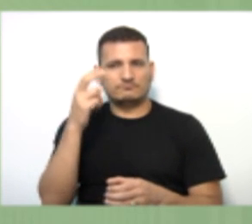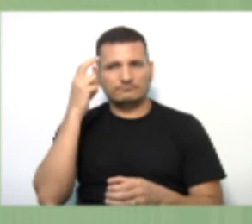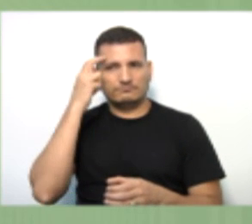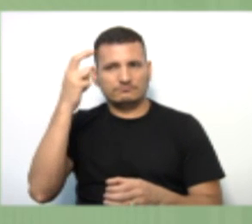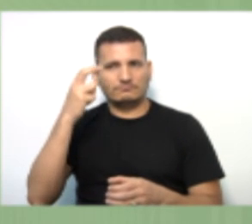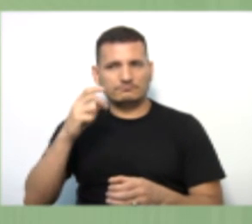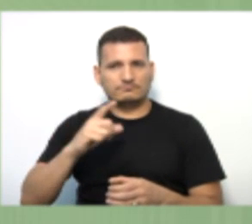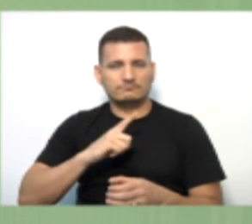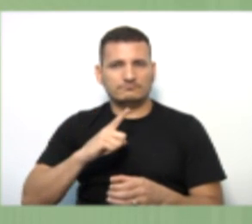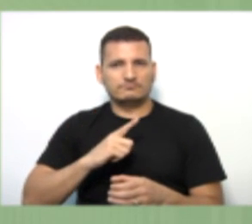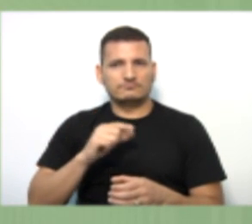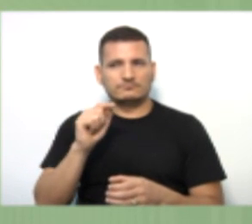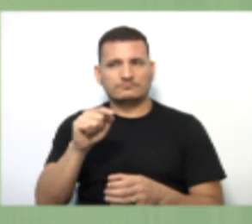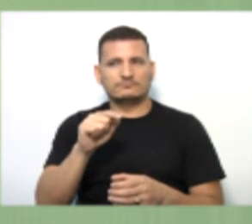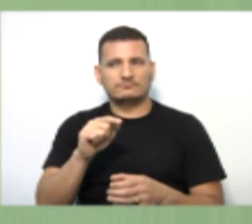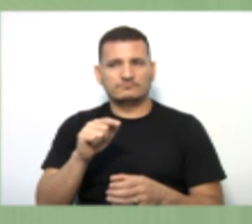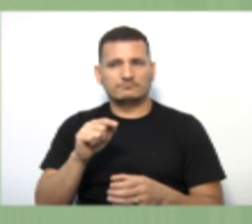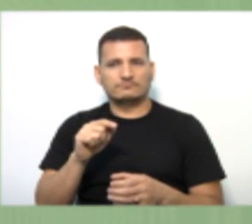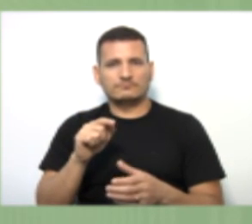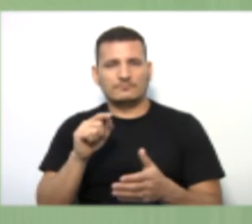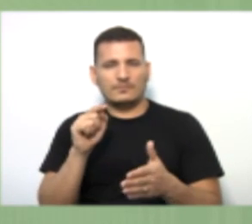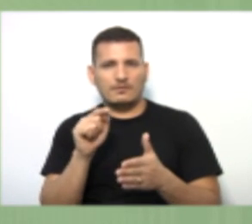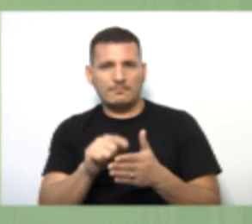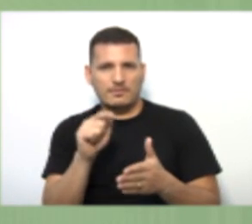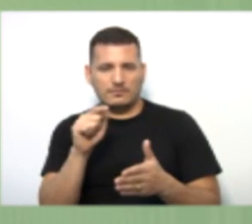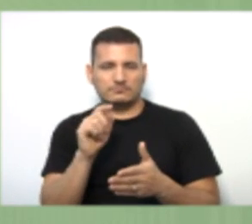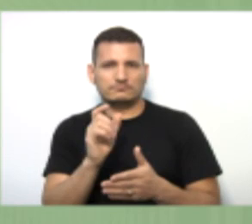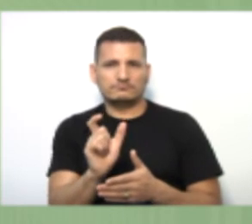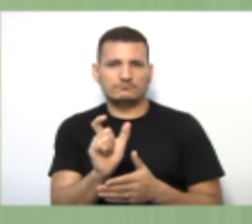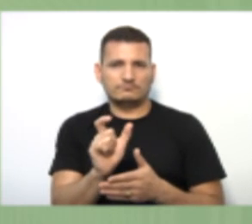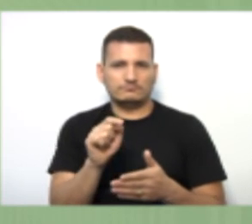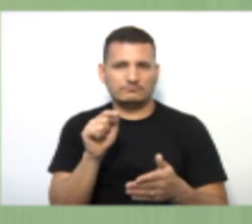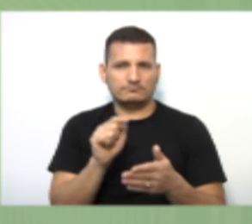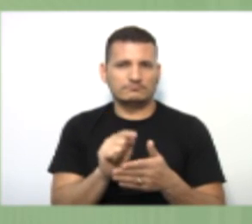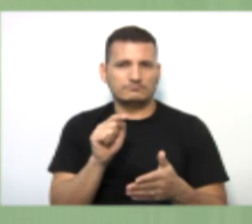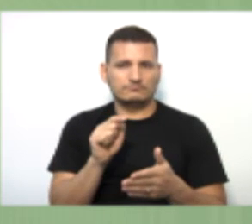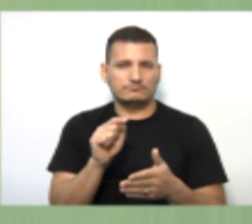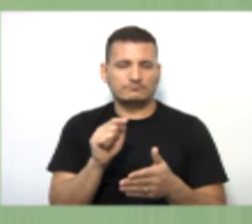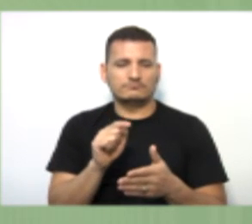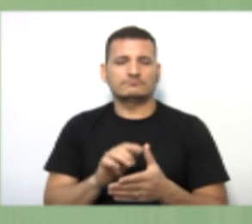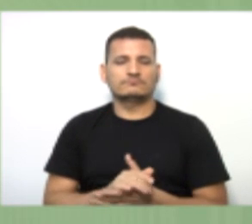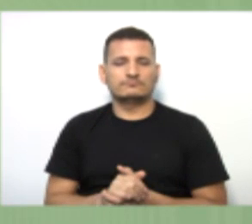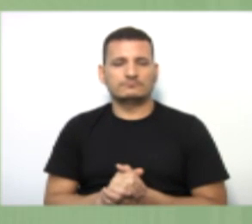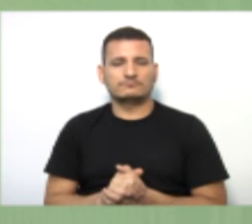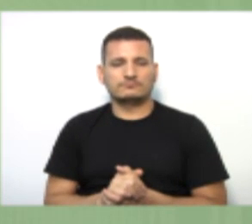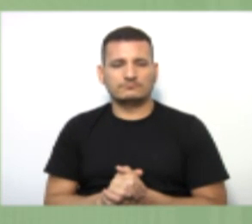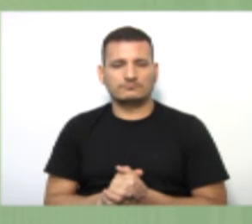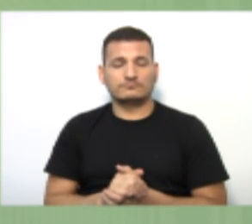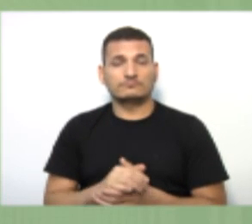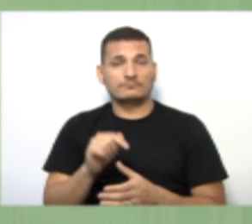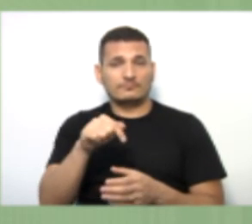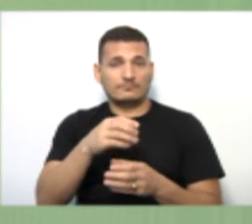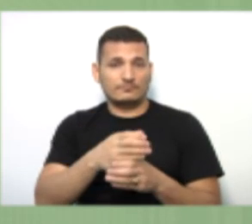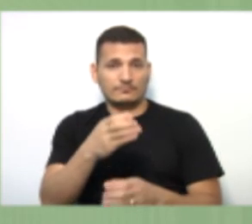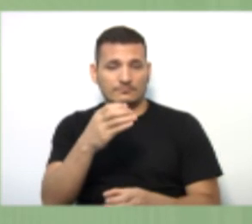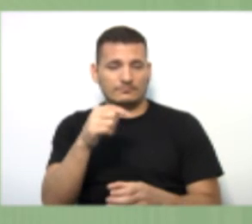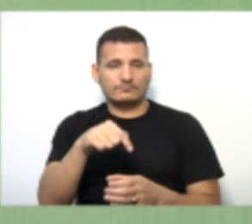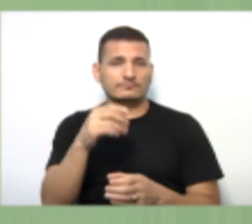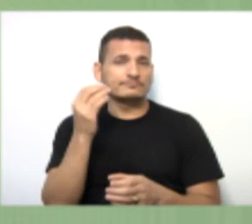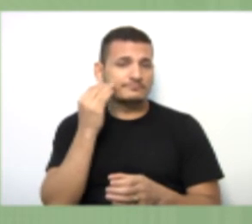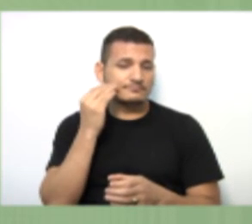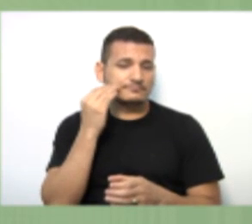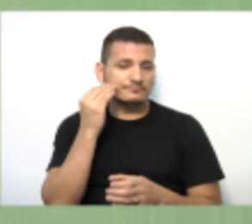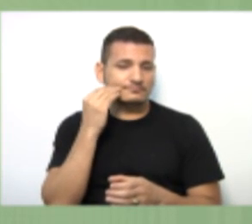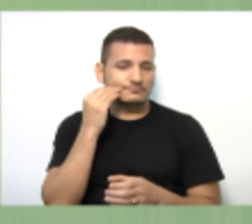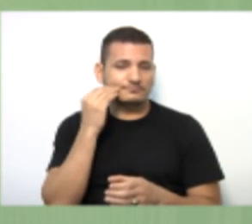aperta o botão. Apertei o botão, professor. O suporte de copo verifica. Olha que